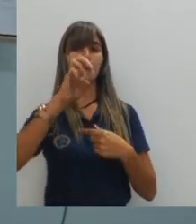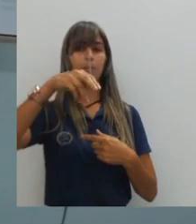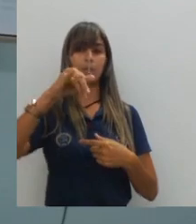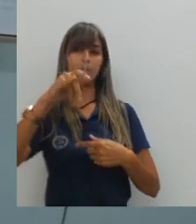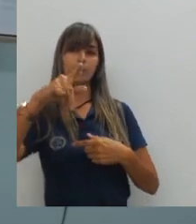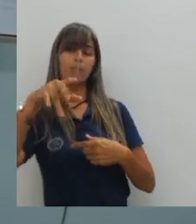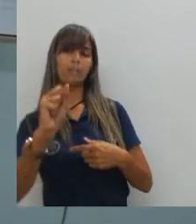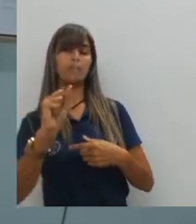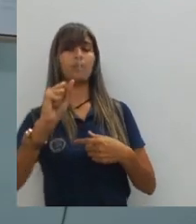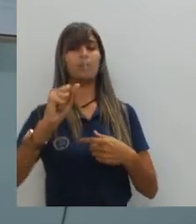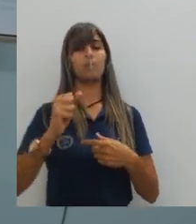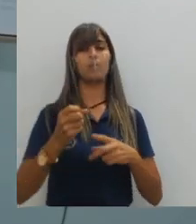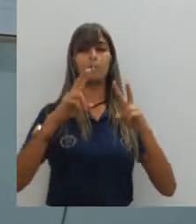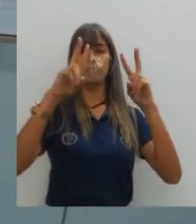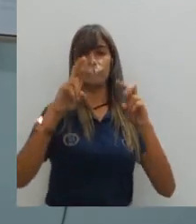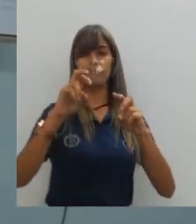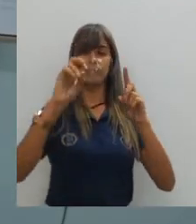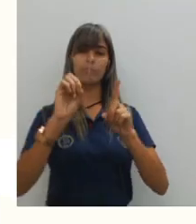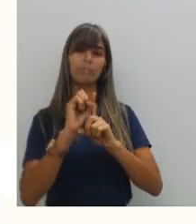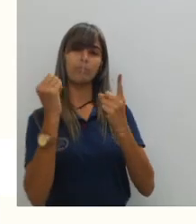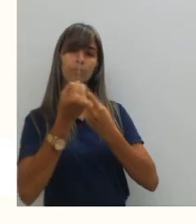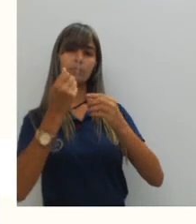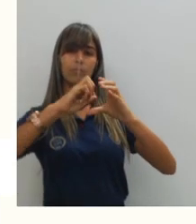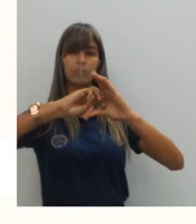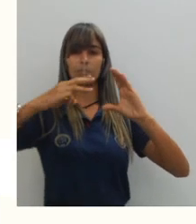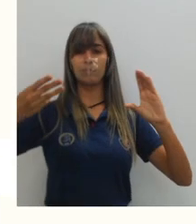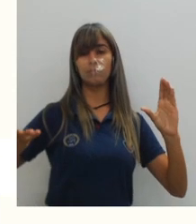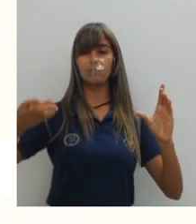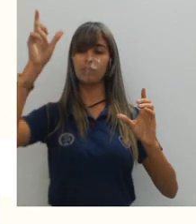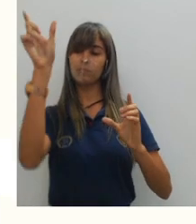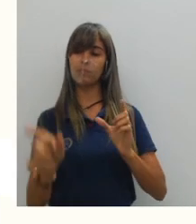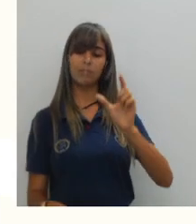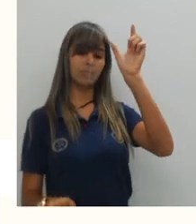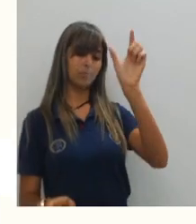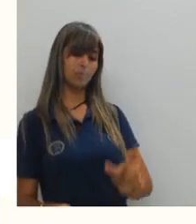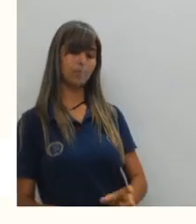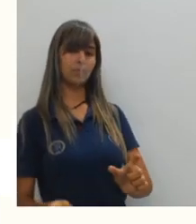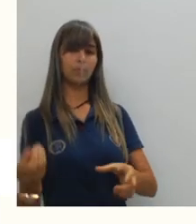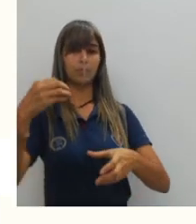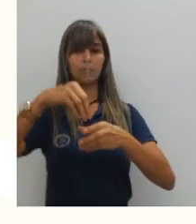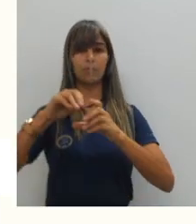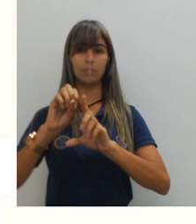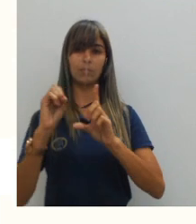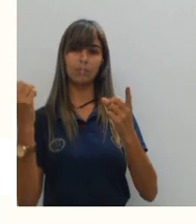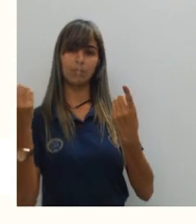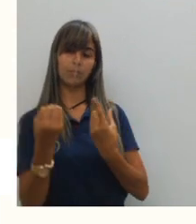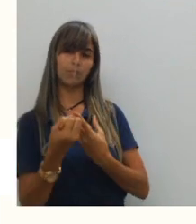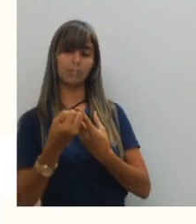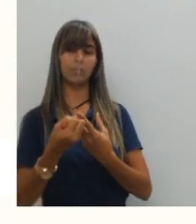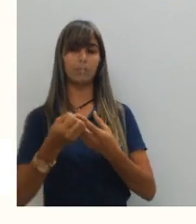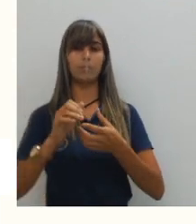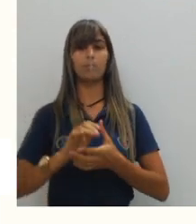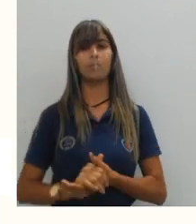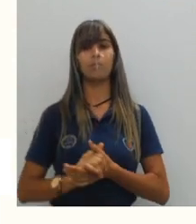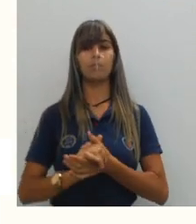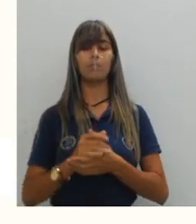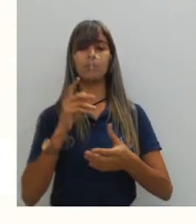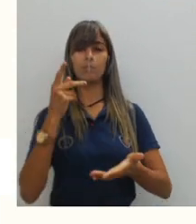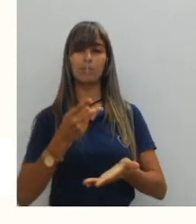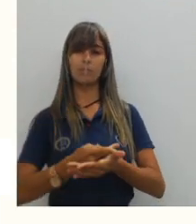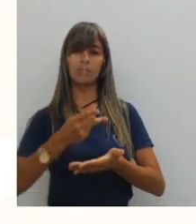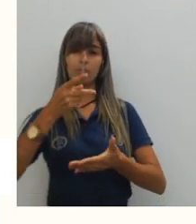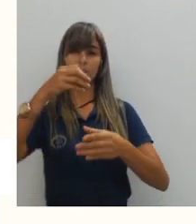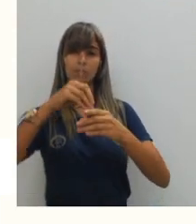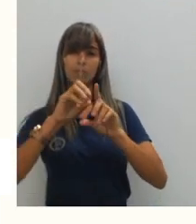os fatos sociais são características que moldam o comportamento dos indivíduos em sociedade. Os fatos sociais